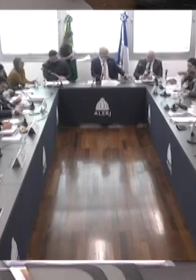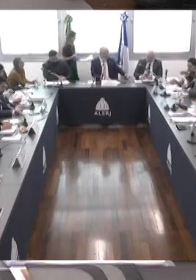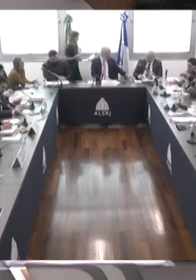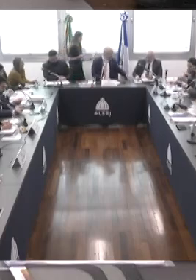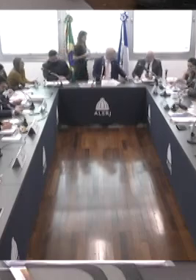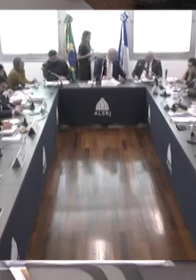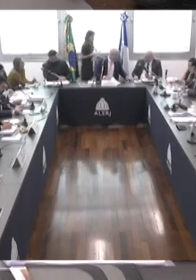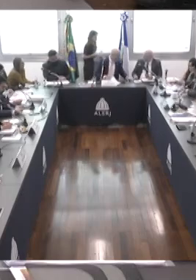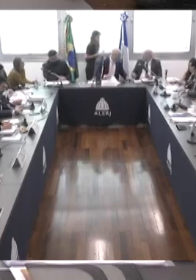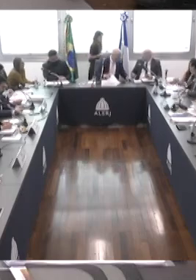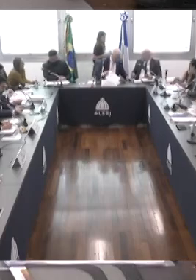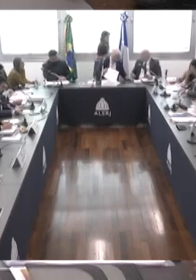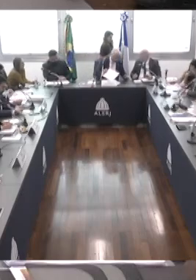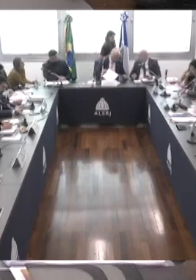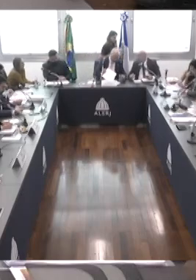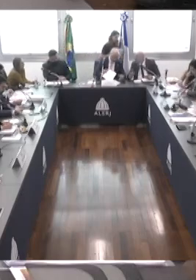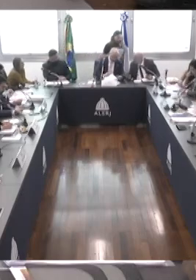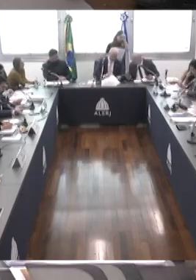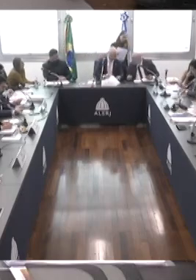questão.